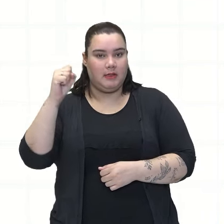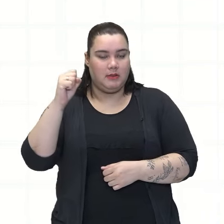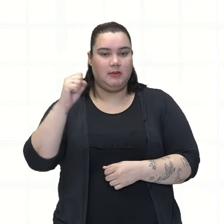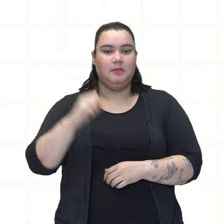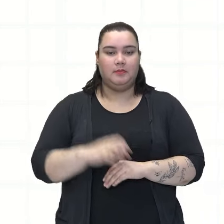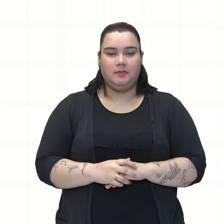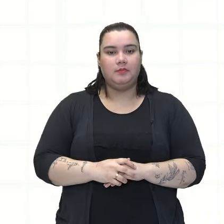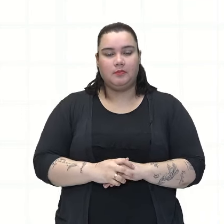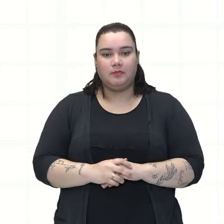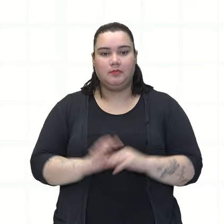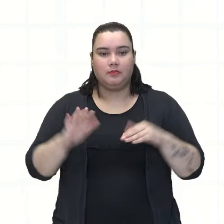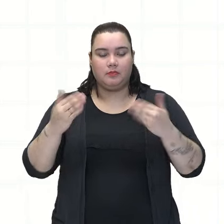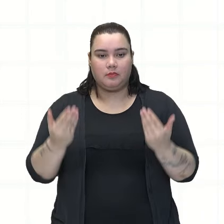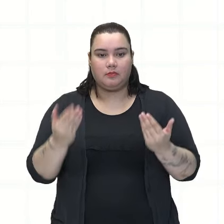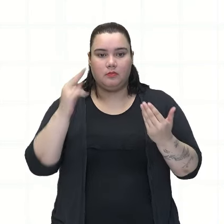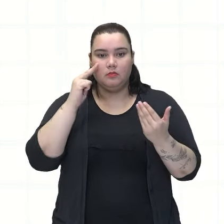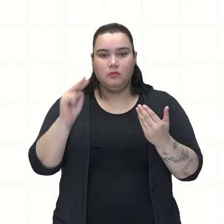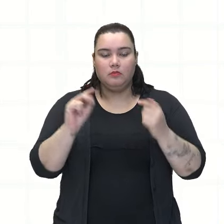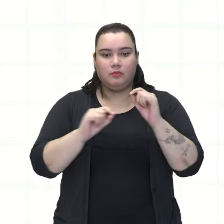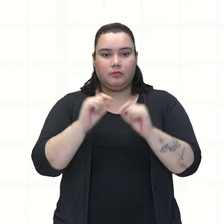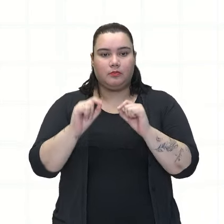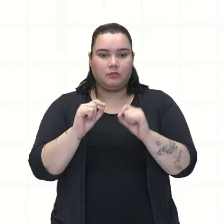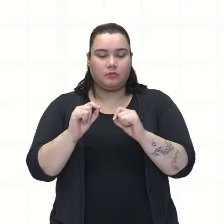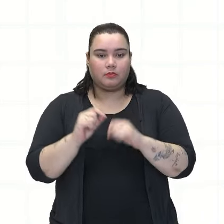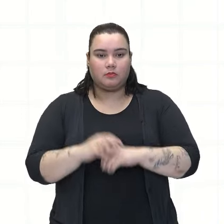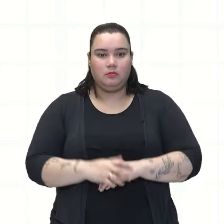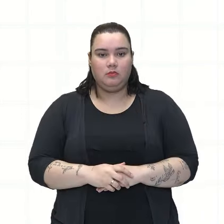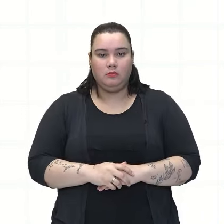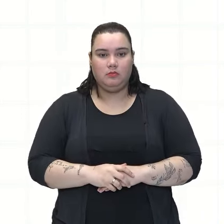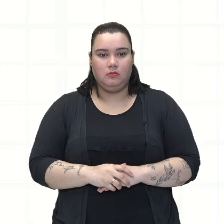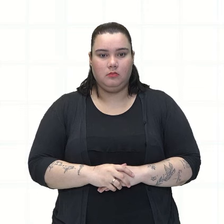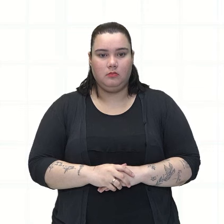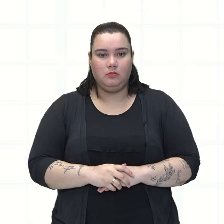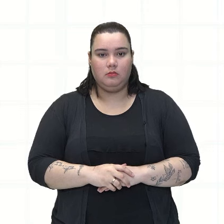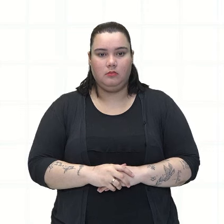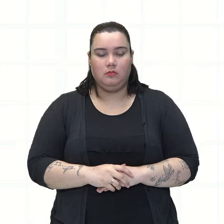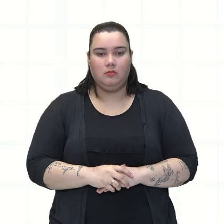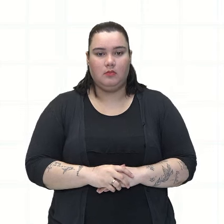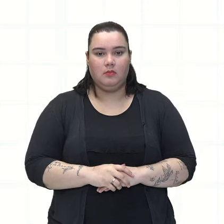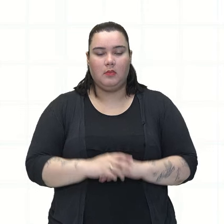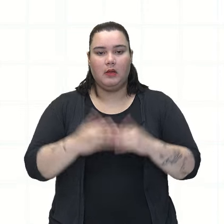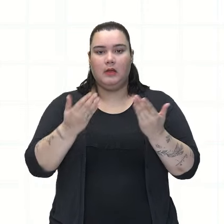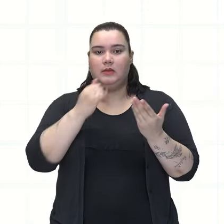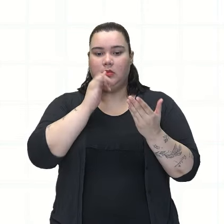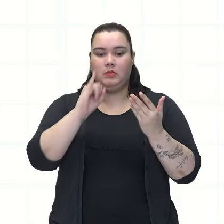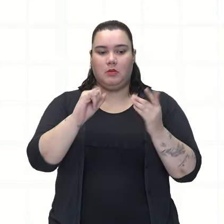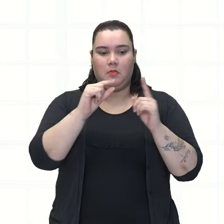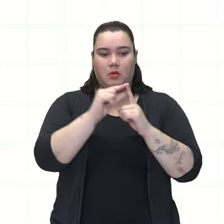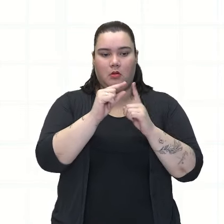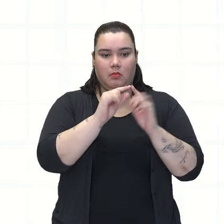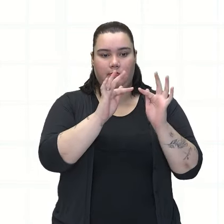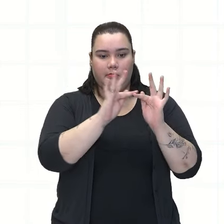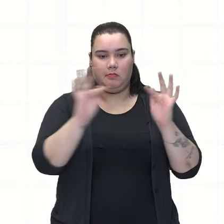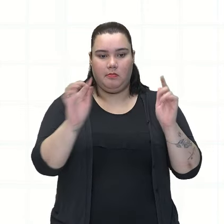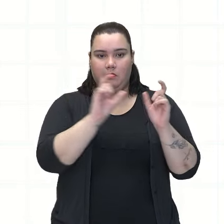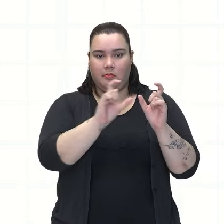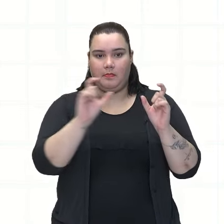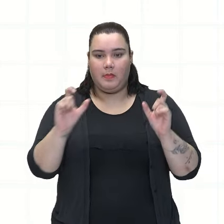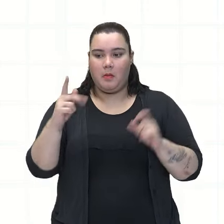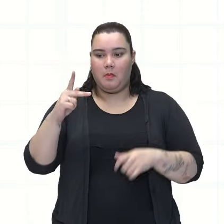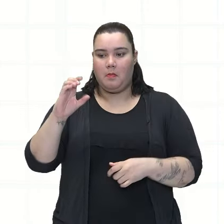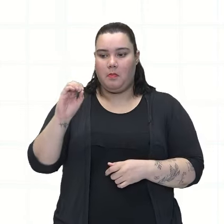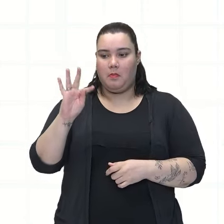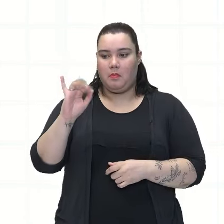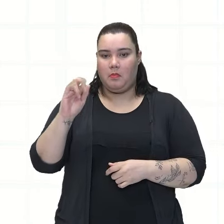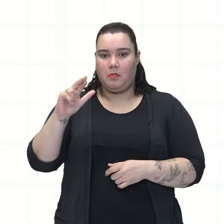gente fosse ler na ordem, ficaria assim, Potira da dia, ok? Certo? Mas a gente lê